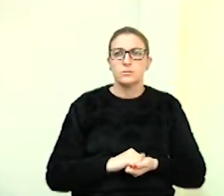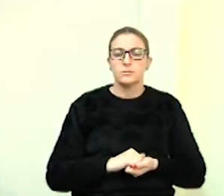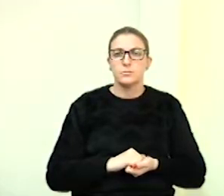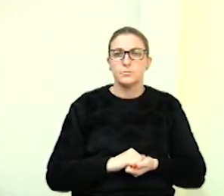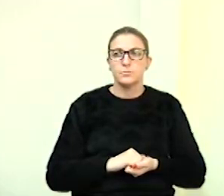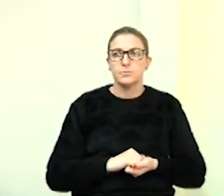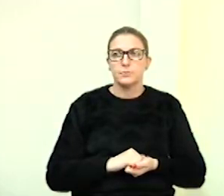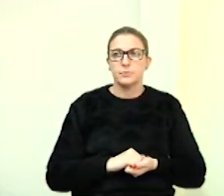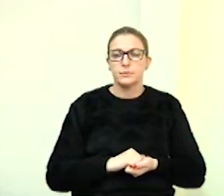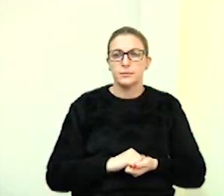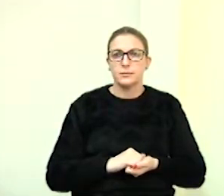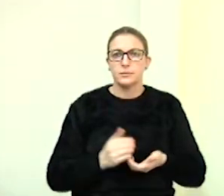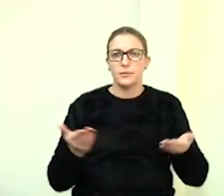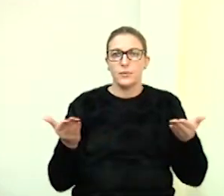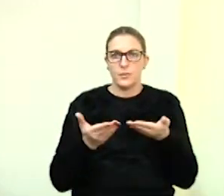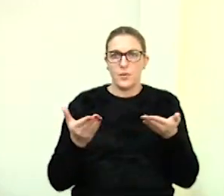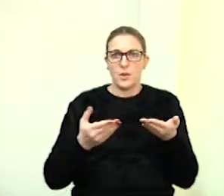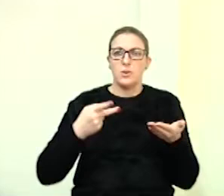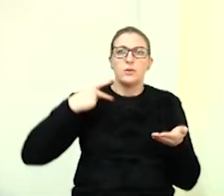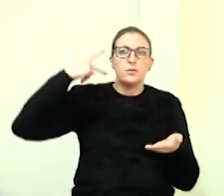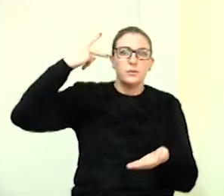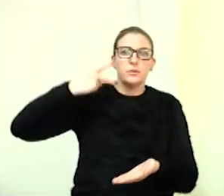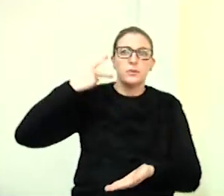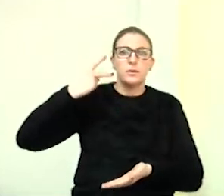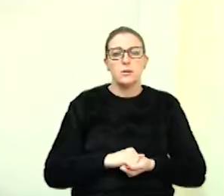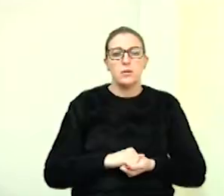Com a palavra, a vereadora Sandra Piccoli.